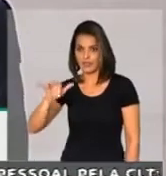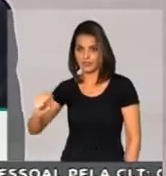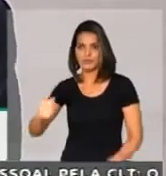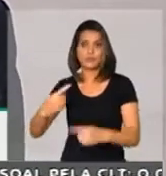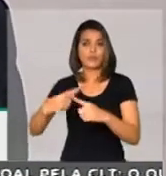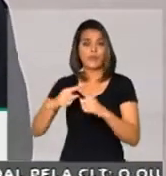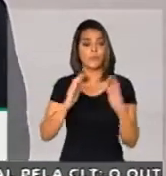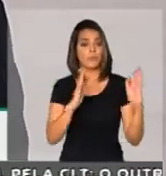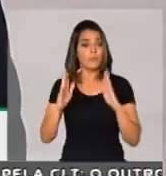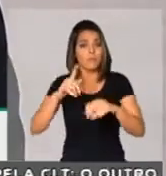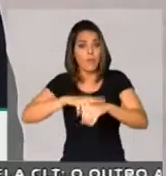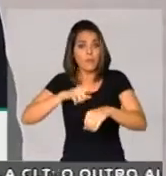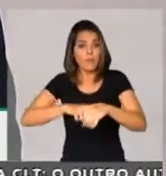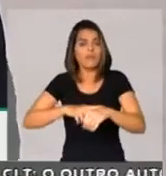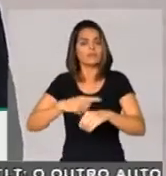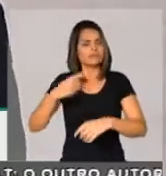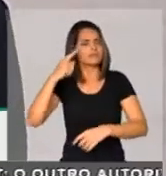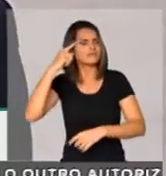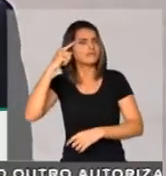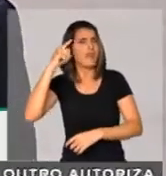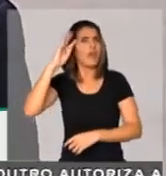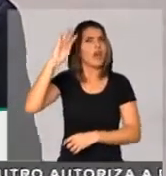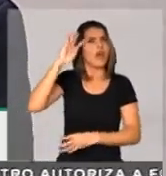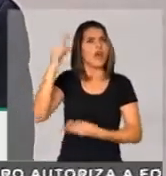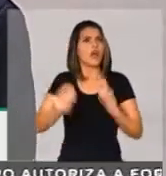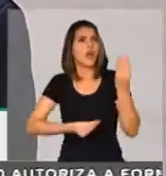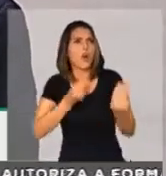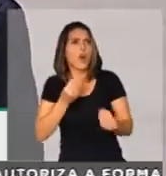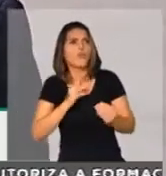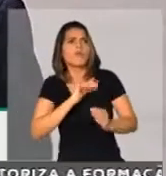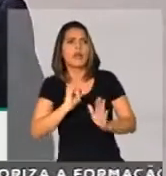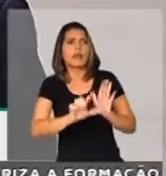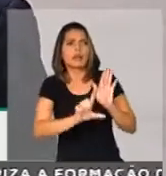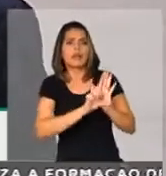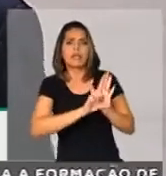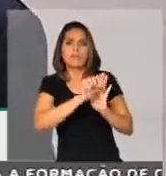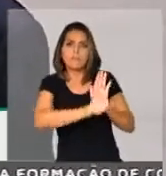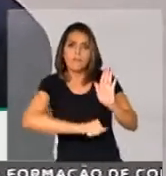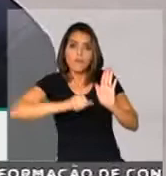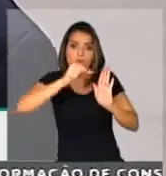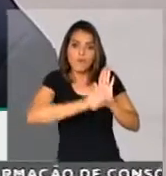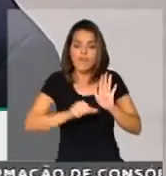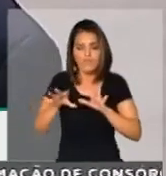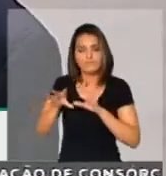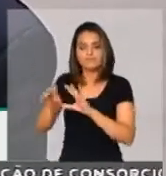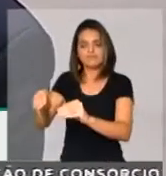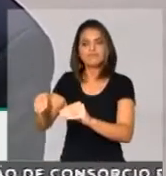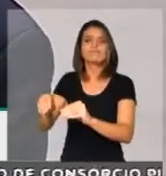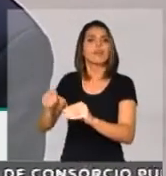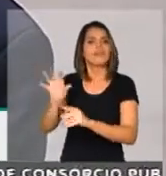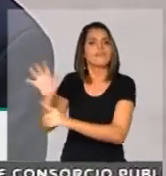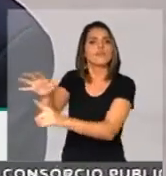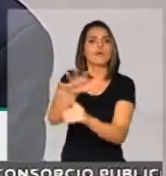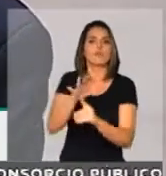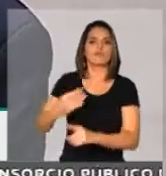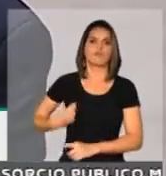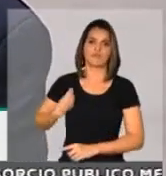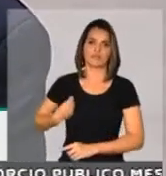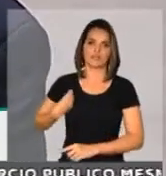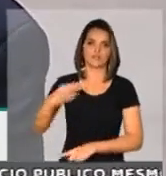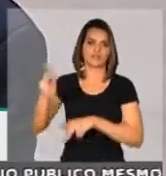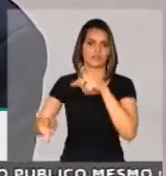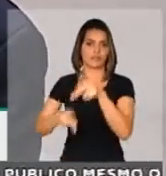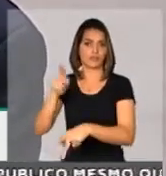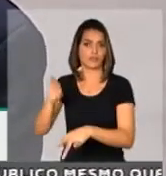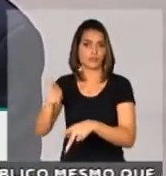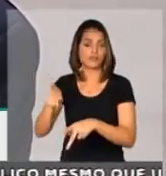nós estamos fazendo sobre mudanças que mexem profundamente na vida das pessoas, sobretudo nas pessoas